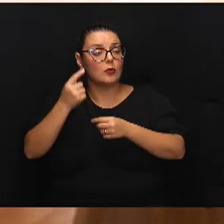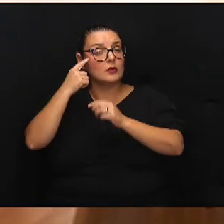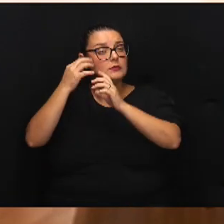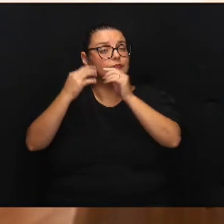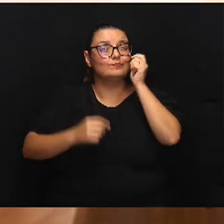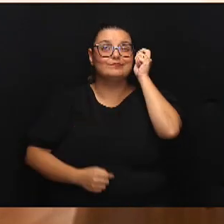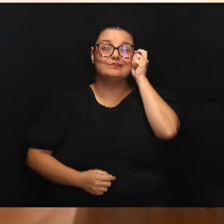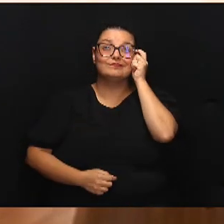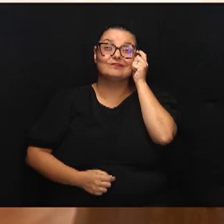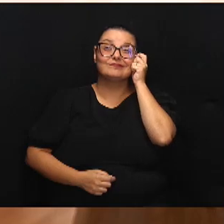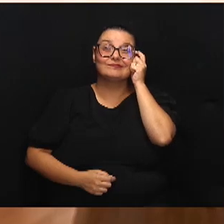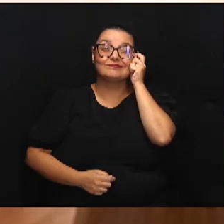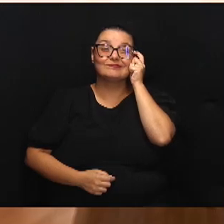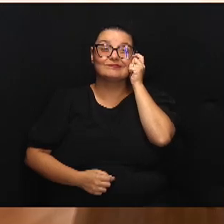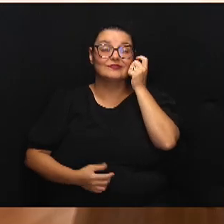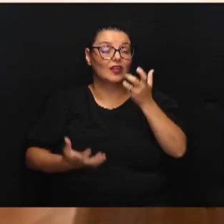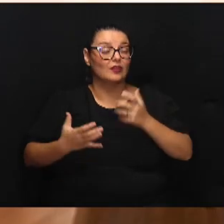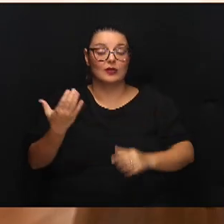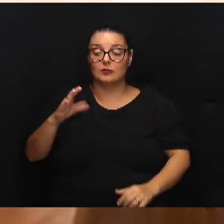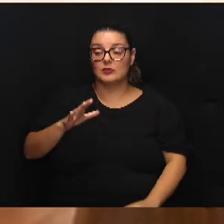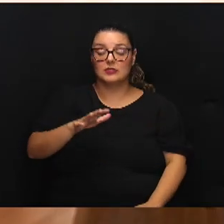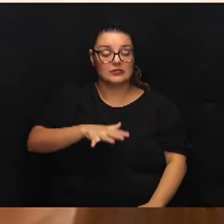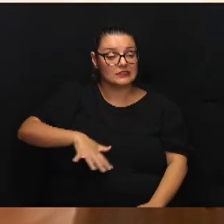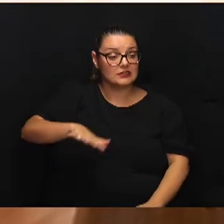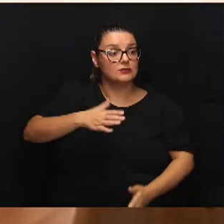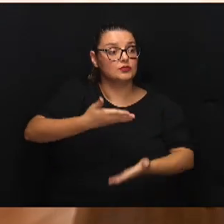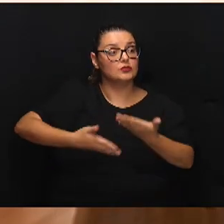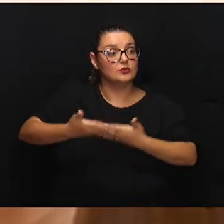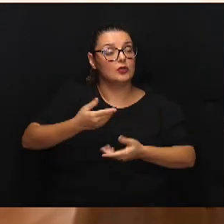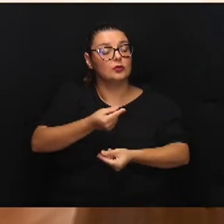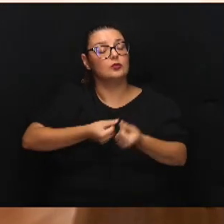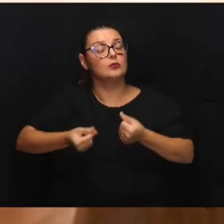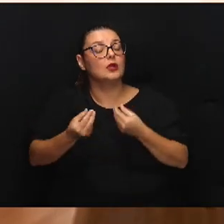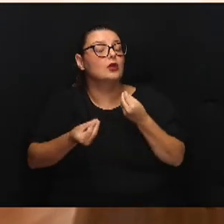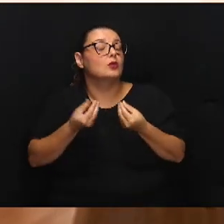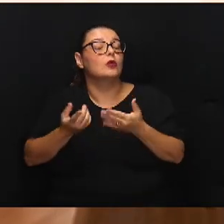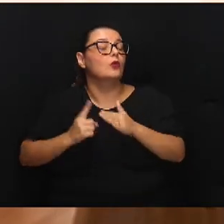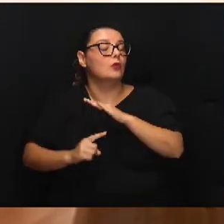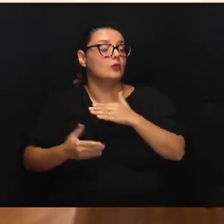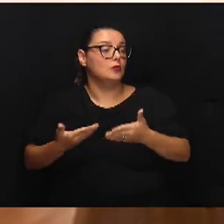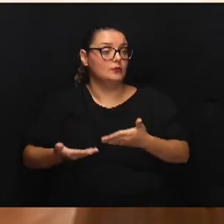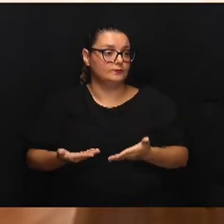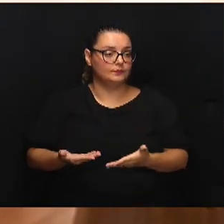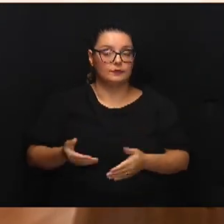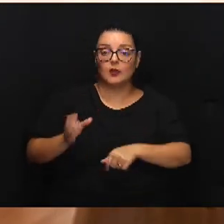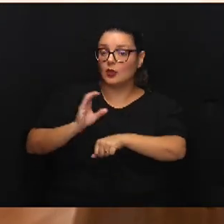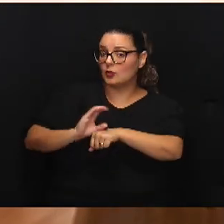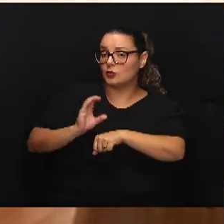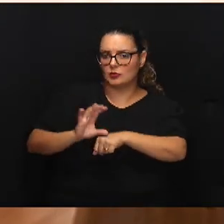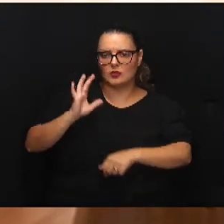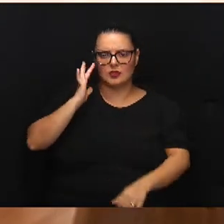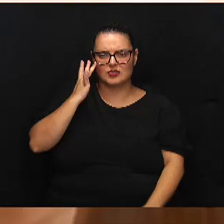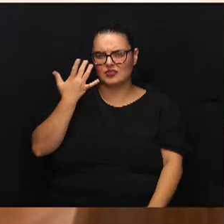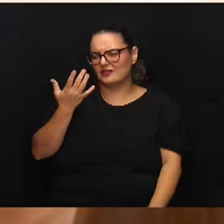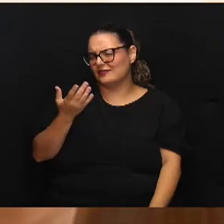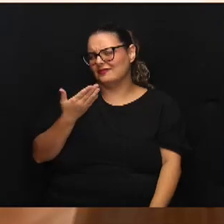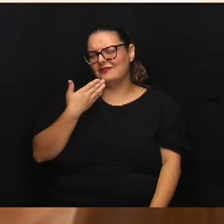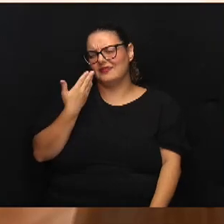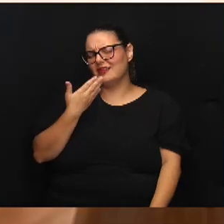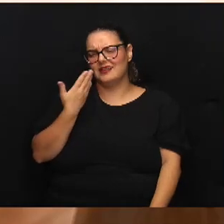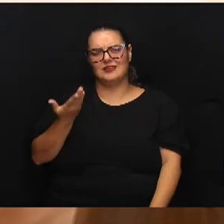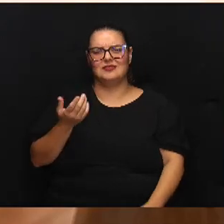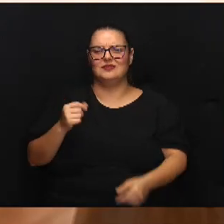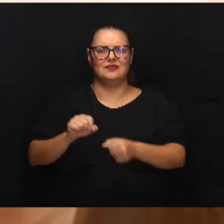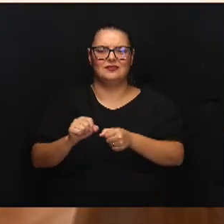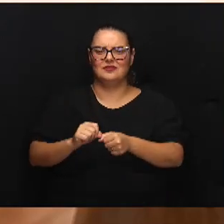olha, mas eu quero lançar esse serviço no mercado? Como você fez? No curso eu achei que fosse facílimo. Eu falei, é fácil, eu faço umas